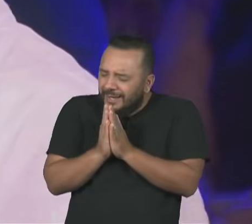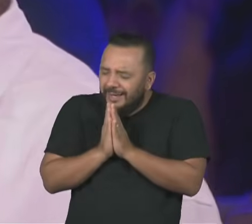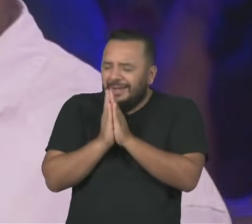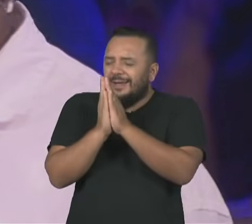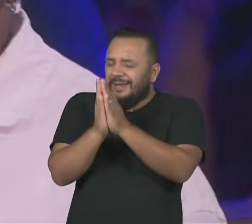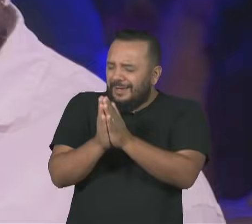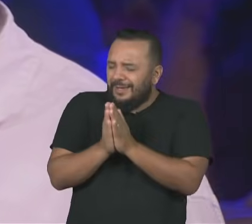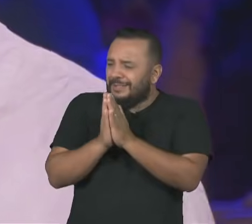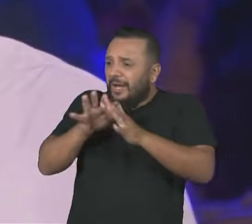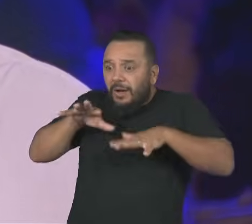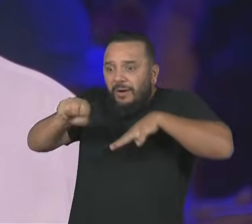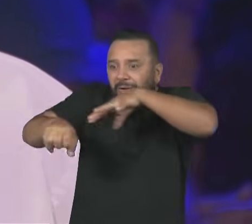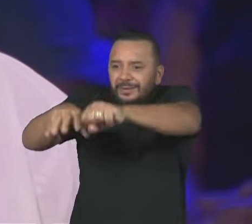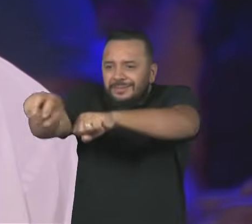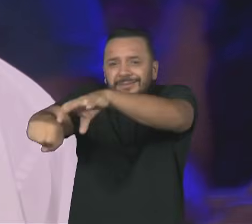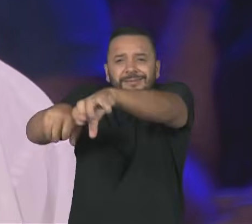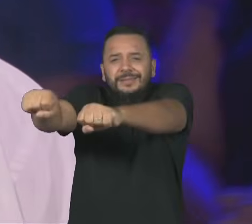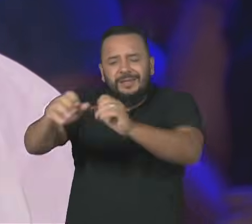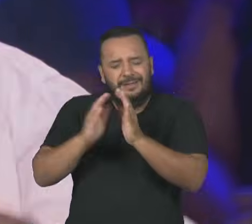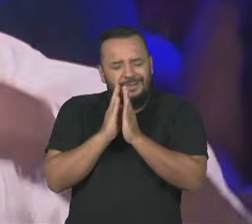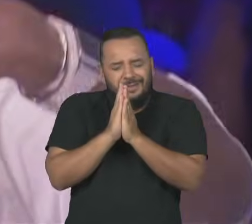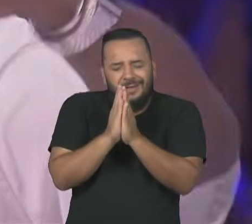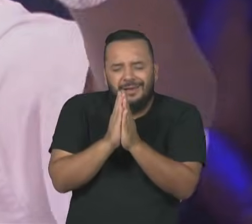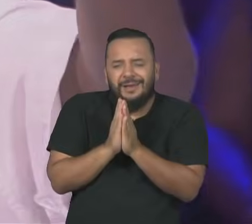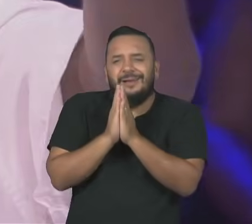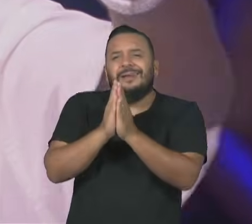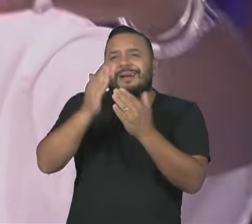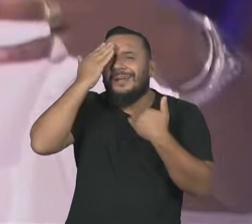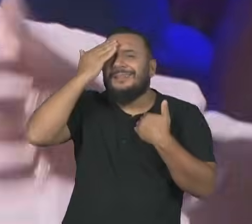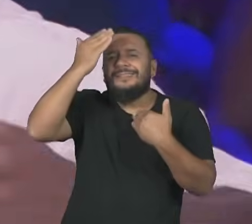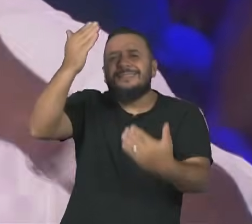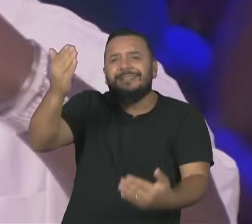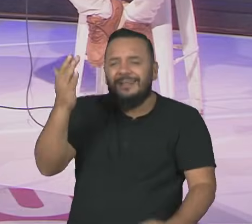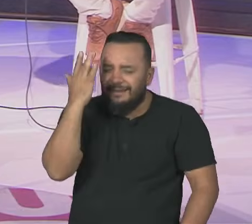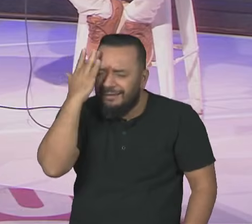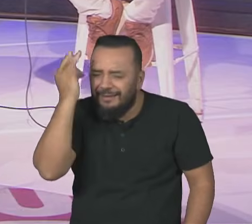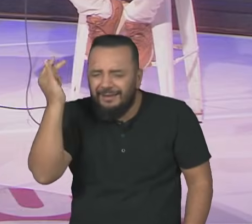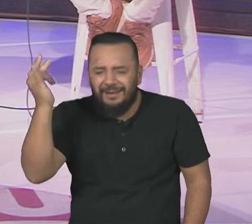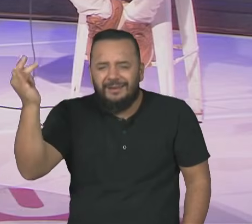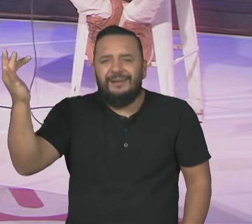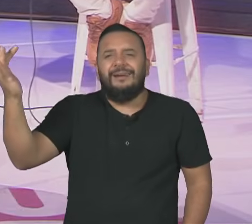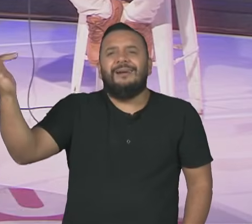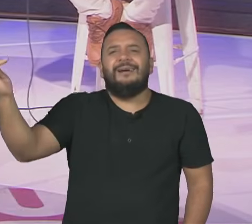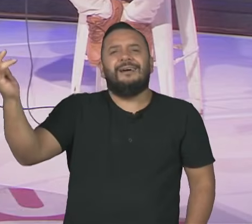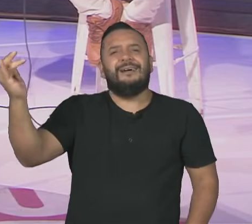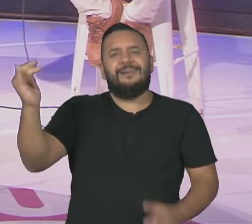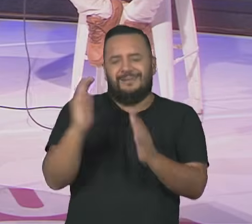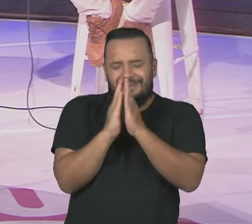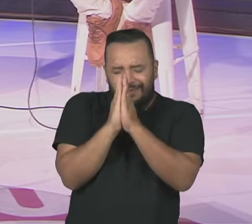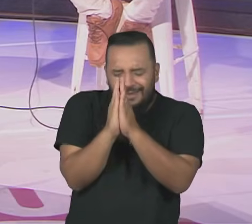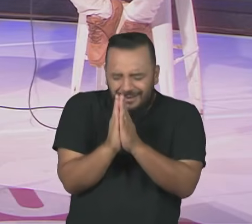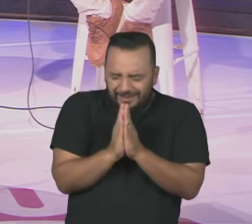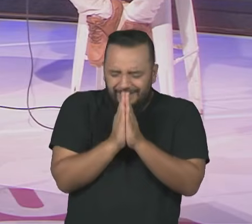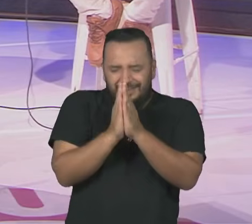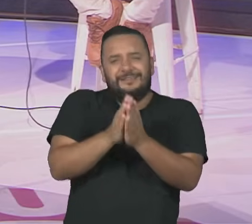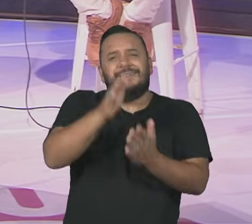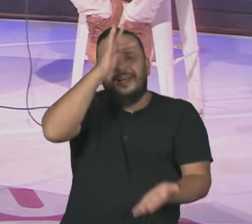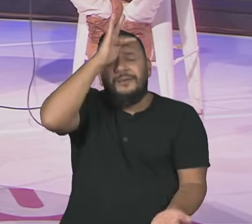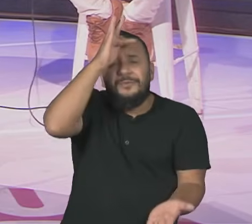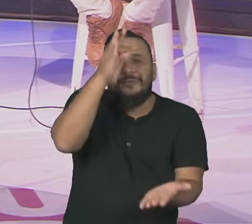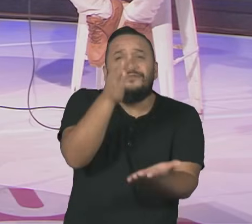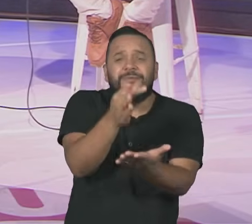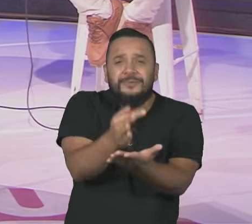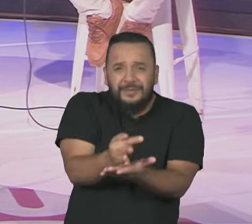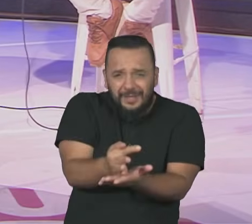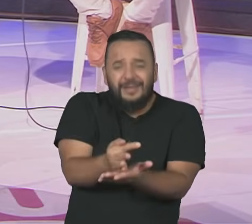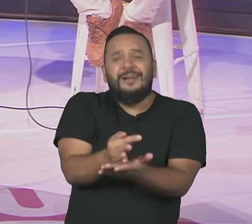pra agradecer o dia que vai chegar. Reza pra quem tem fé nas lendas